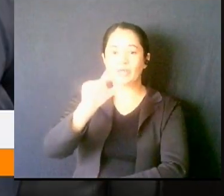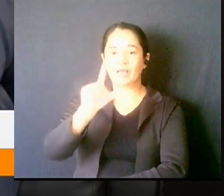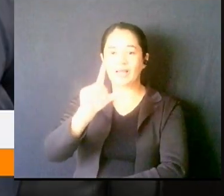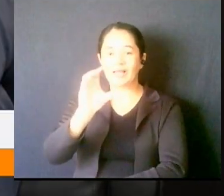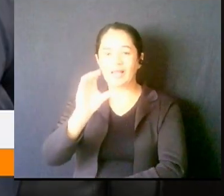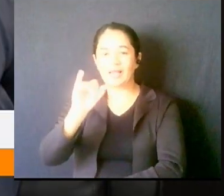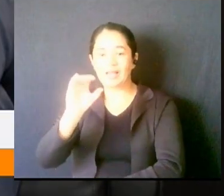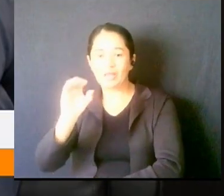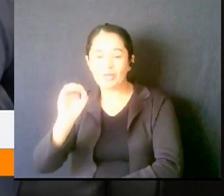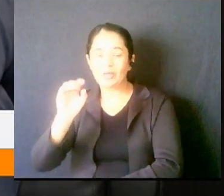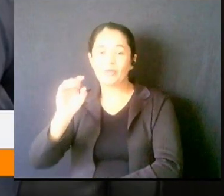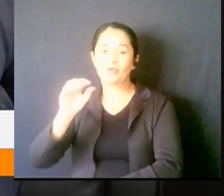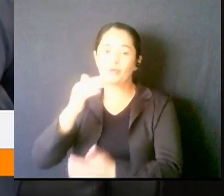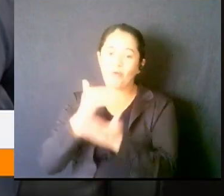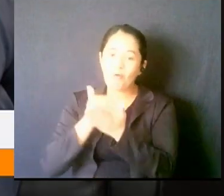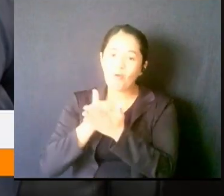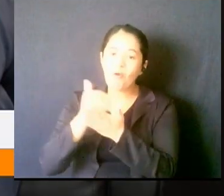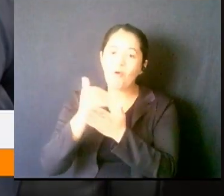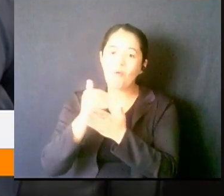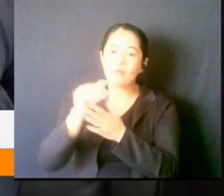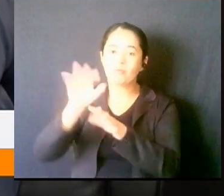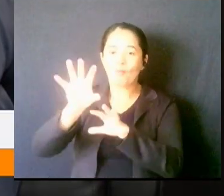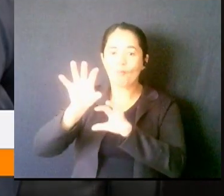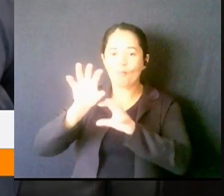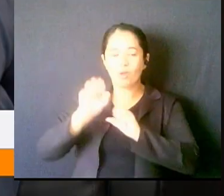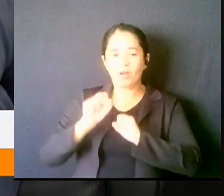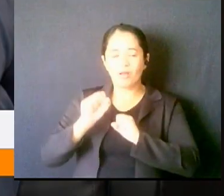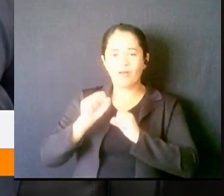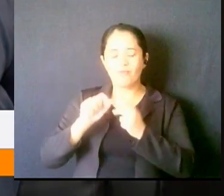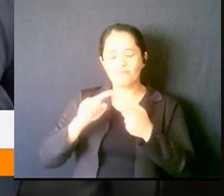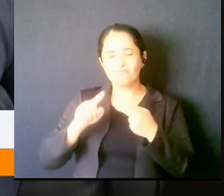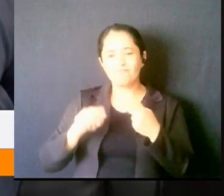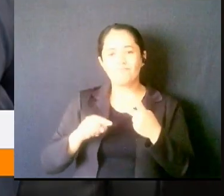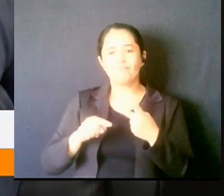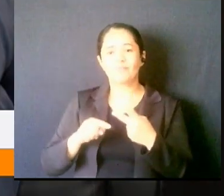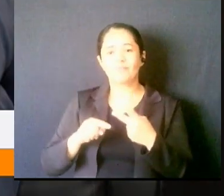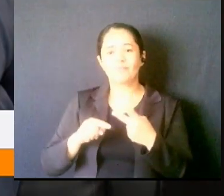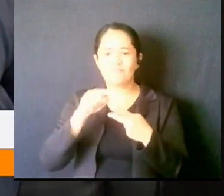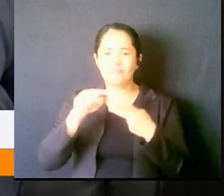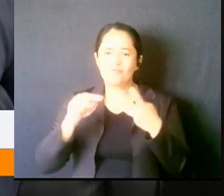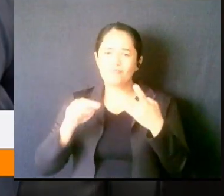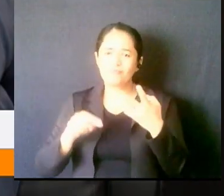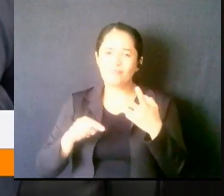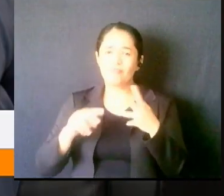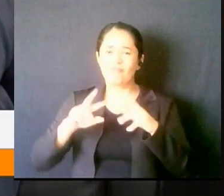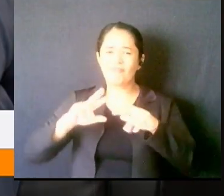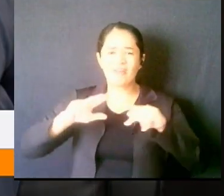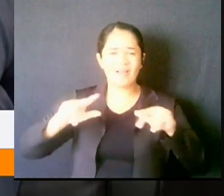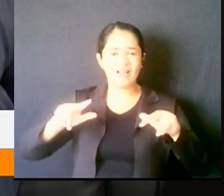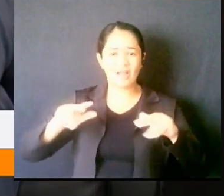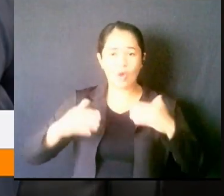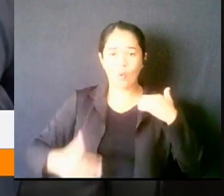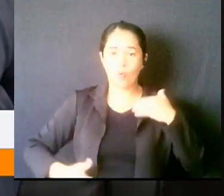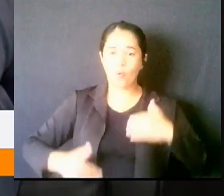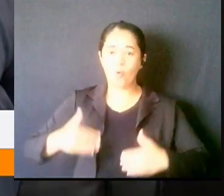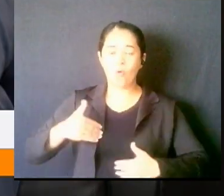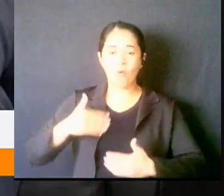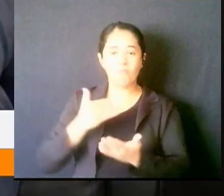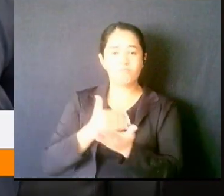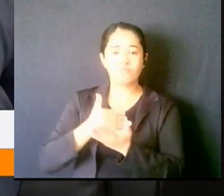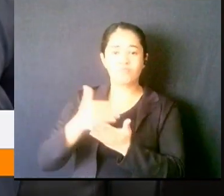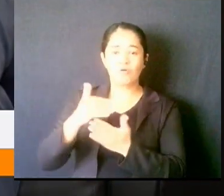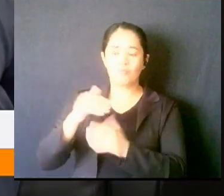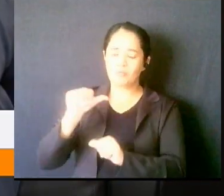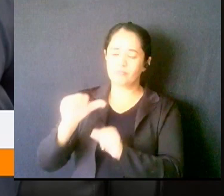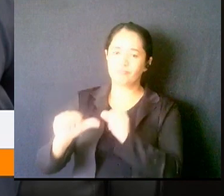não tenha osteoporose. São várias questões que esse corpo está em desenvolvimento. E uma questão muito